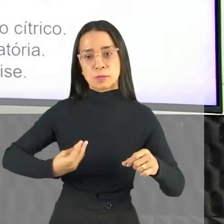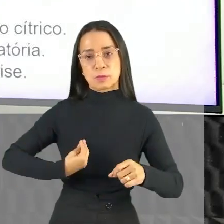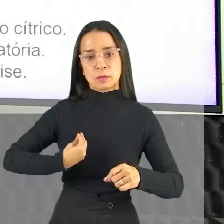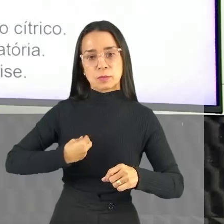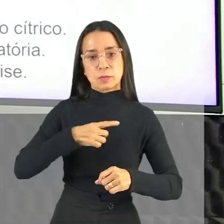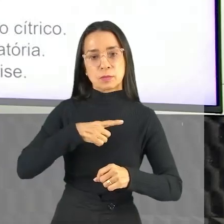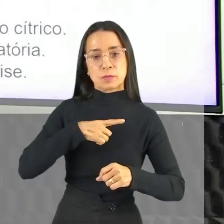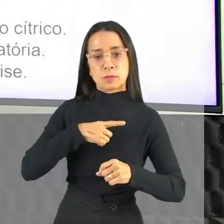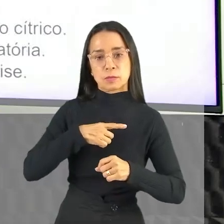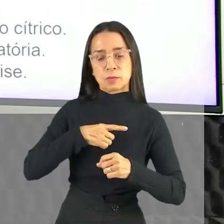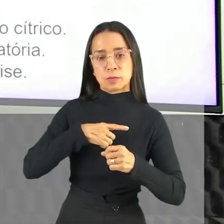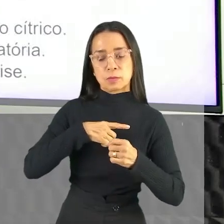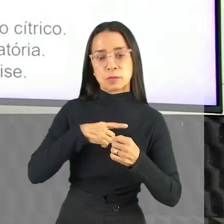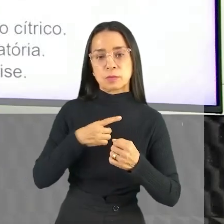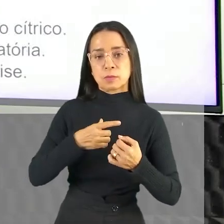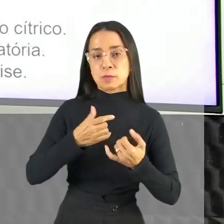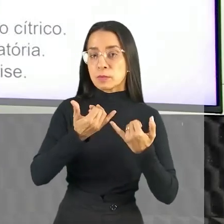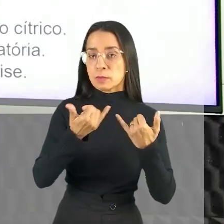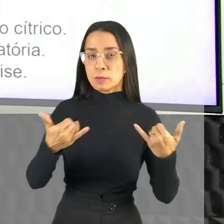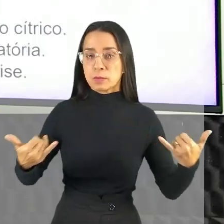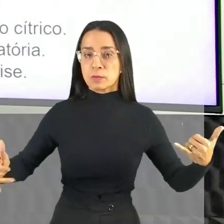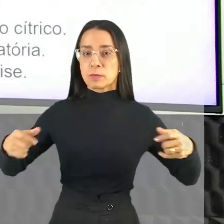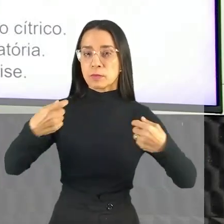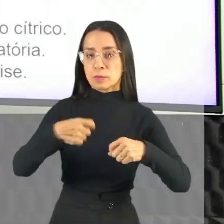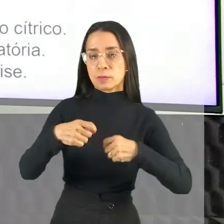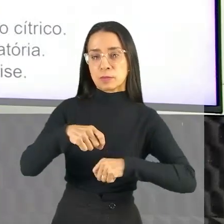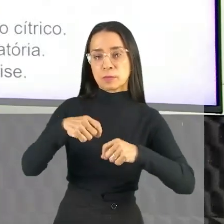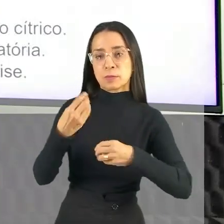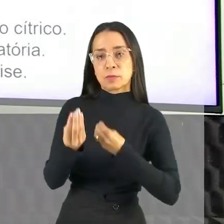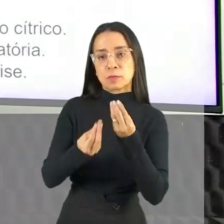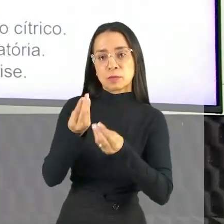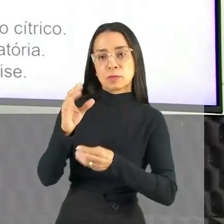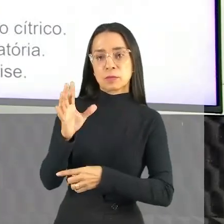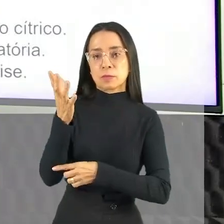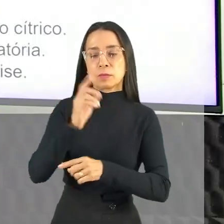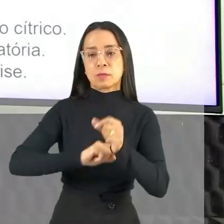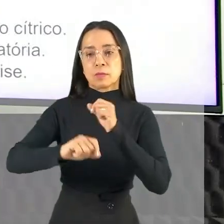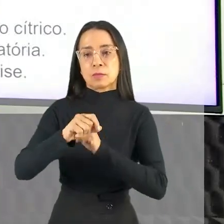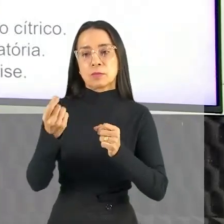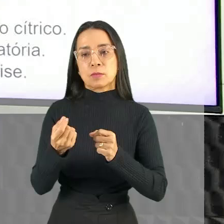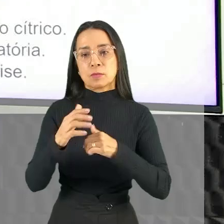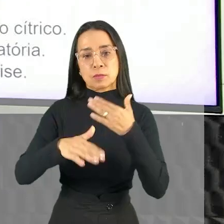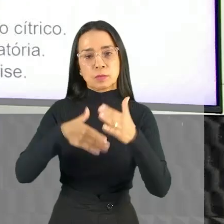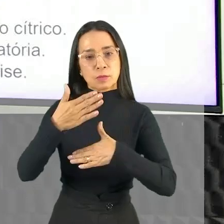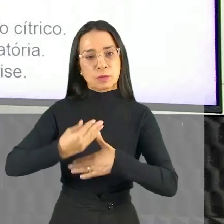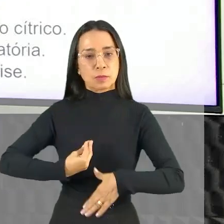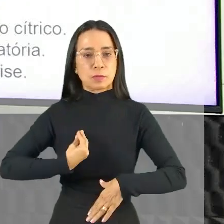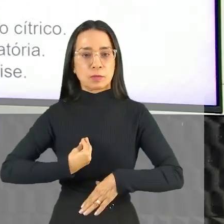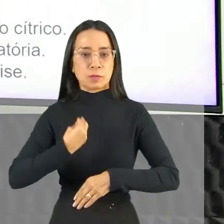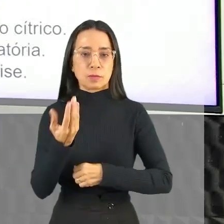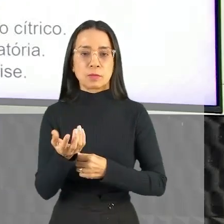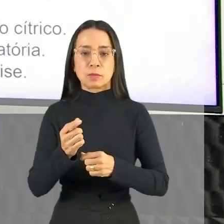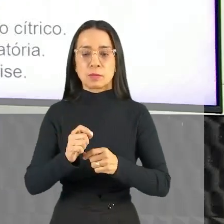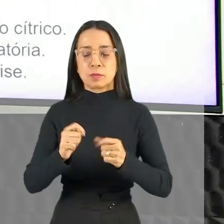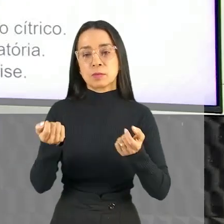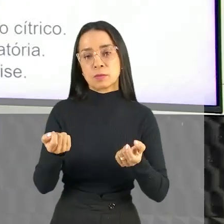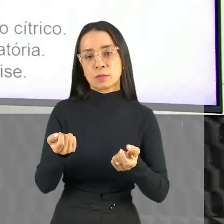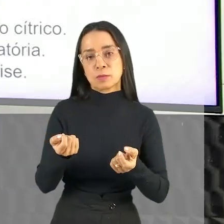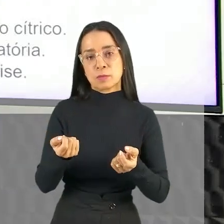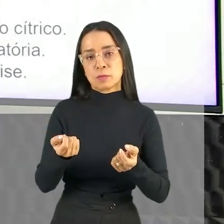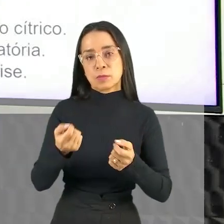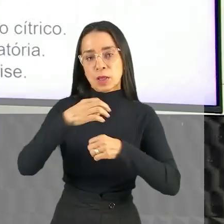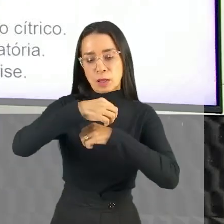realização de seus processos vitais por meio da quebra da molécula glicose. A energia liberada resultante